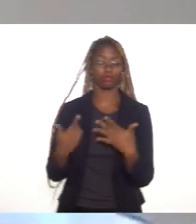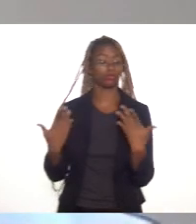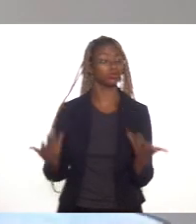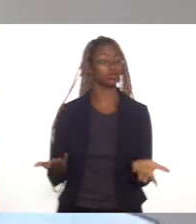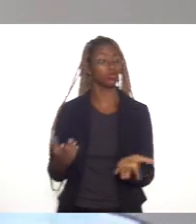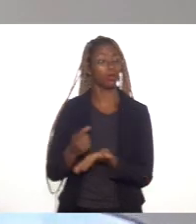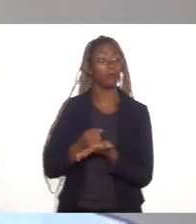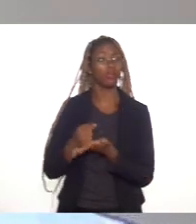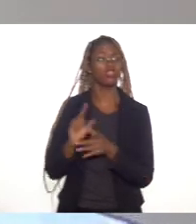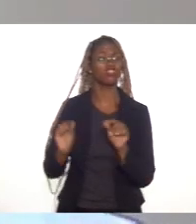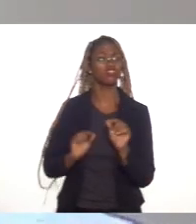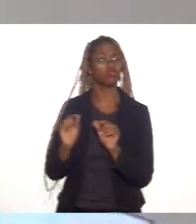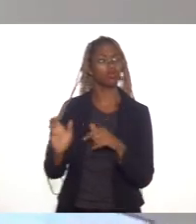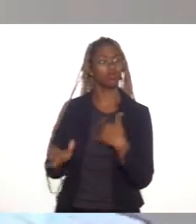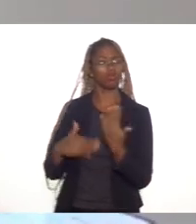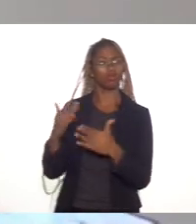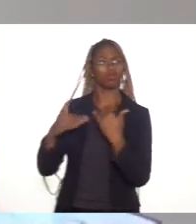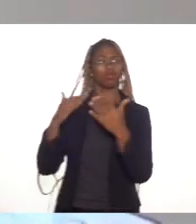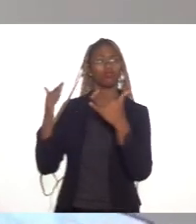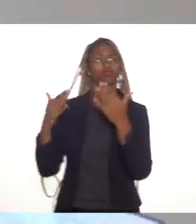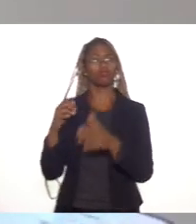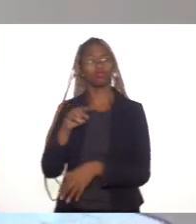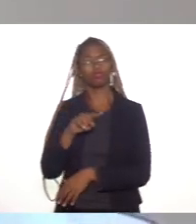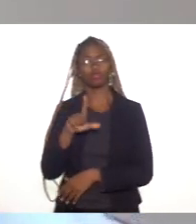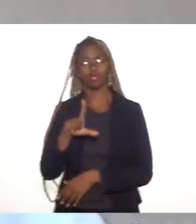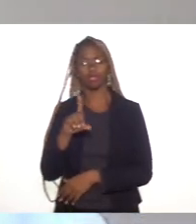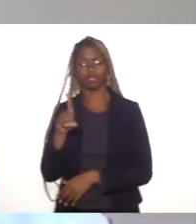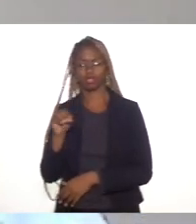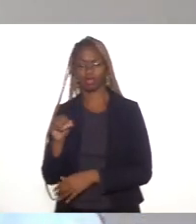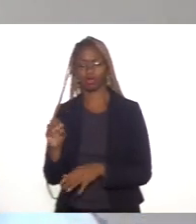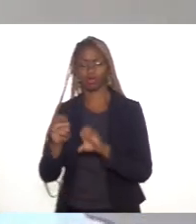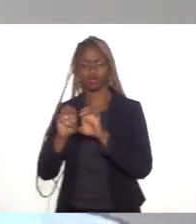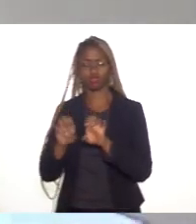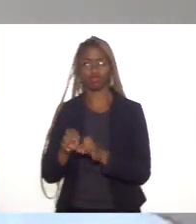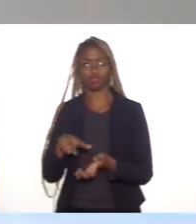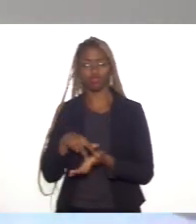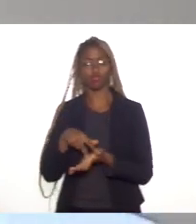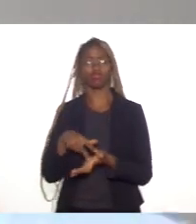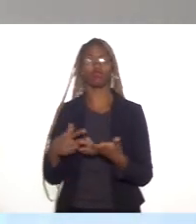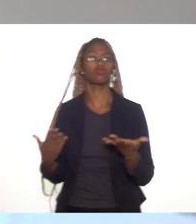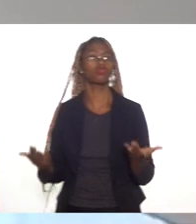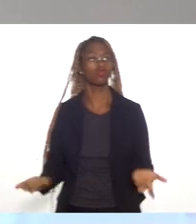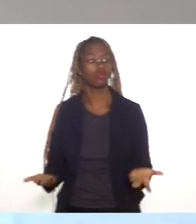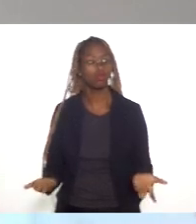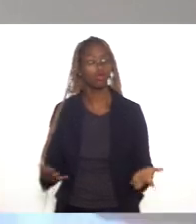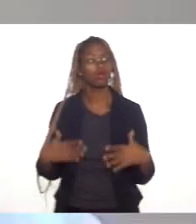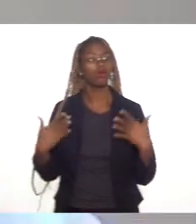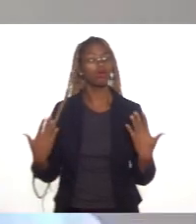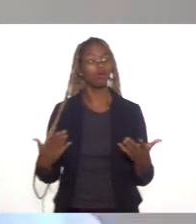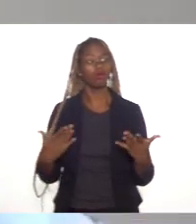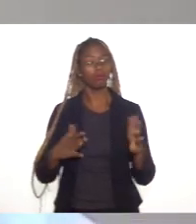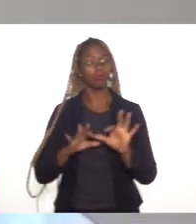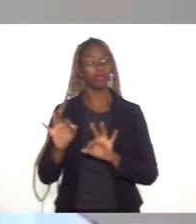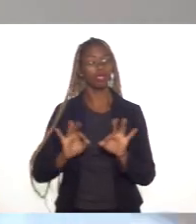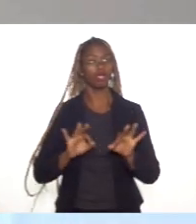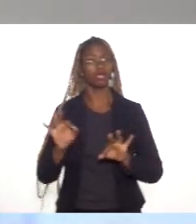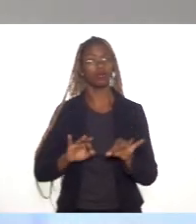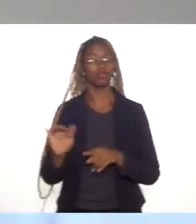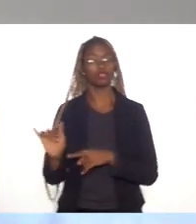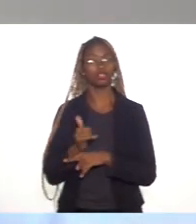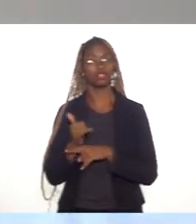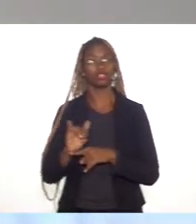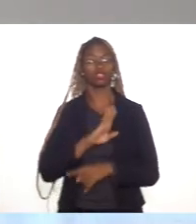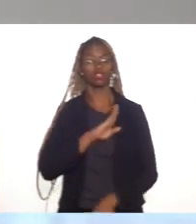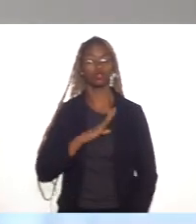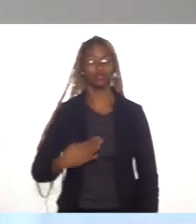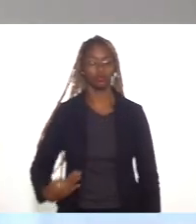em que plano de desenvolvimento essa LDO está estruturada? Qual é exatamente o planejamento estratégico do governo, tanto